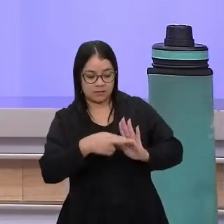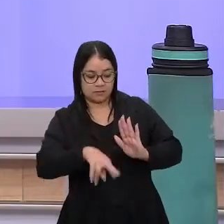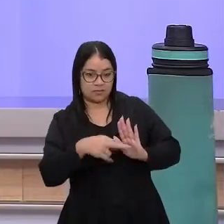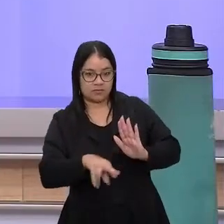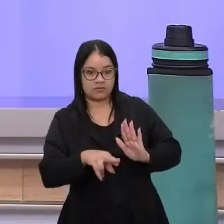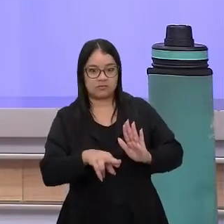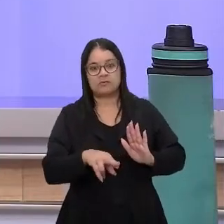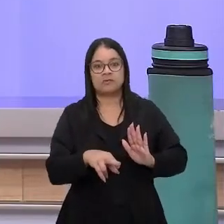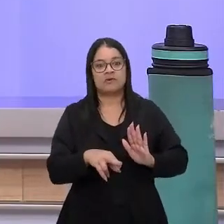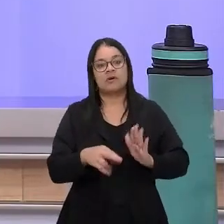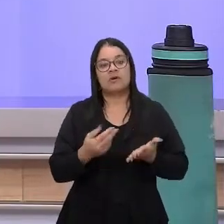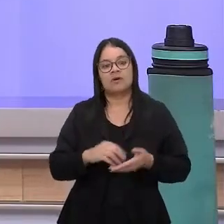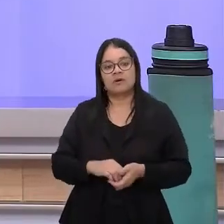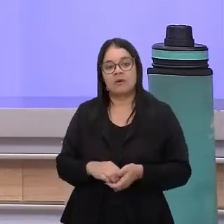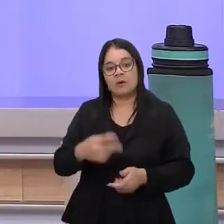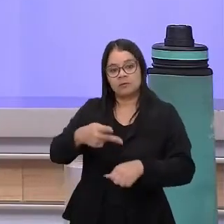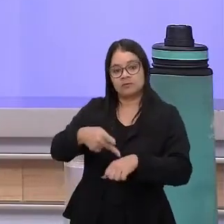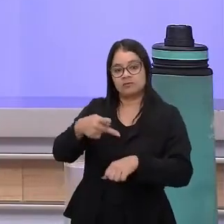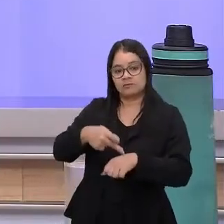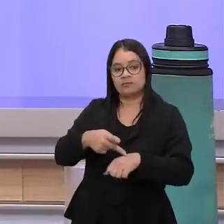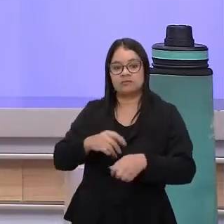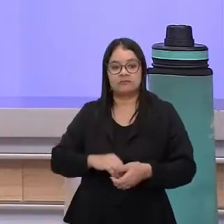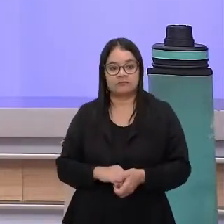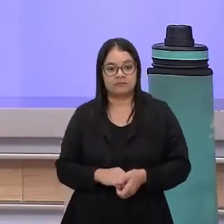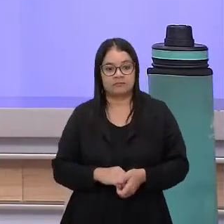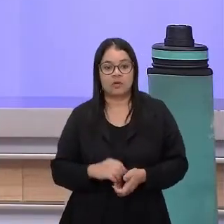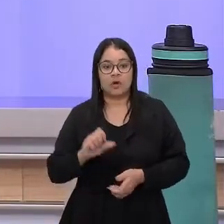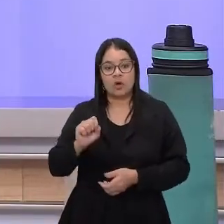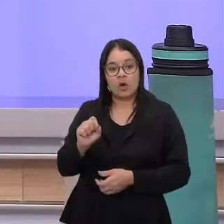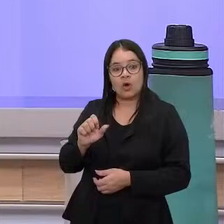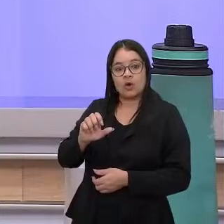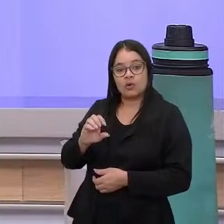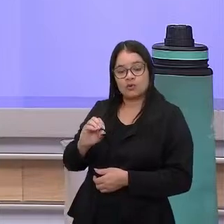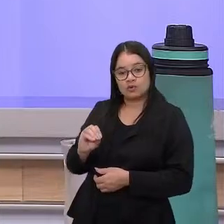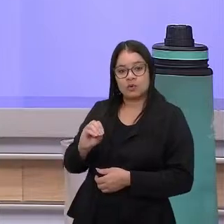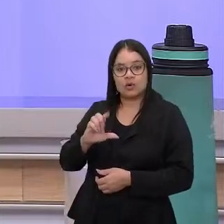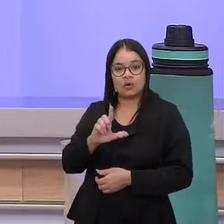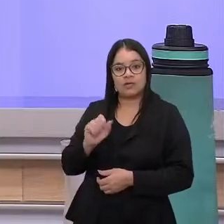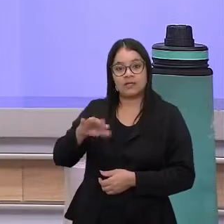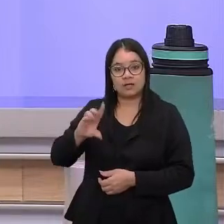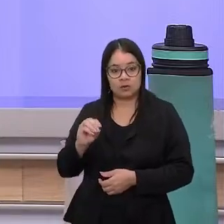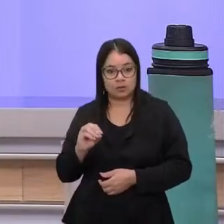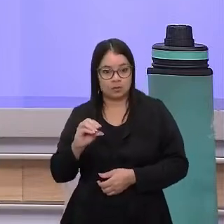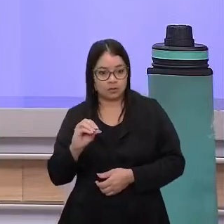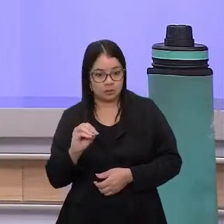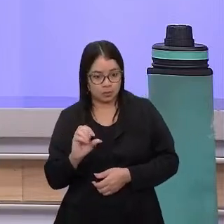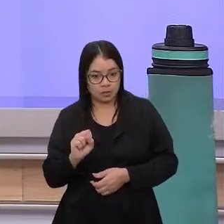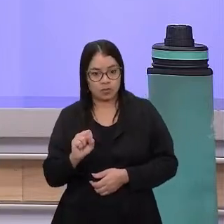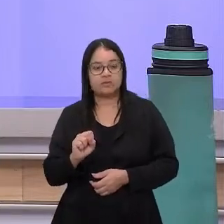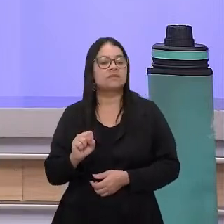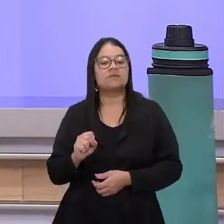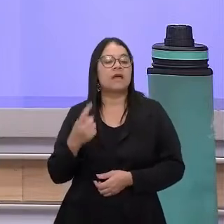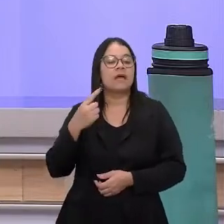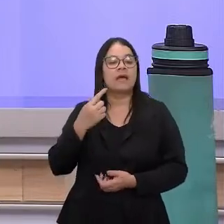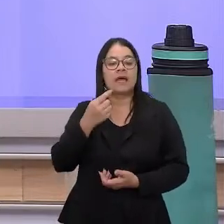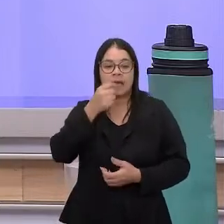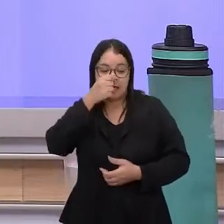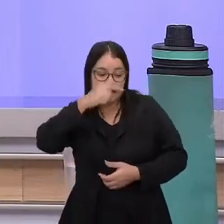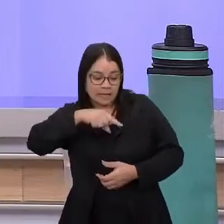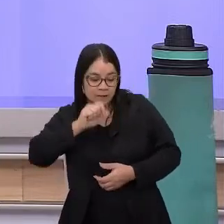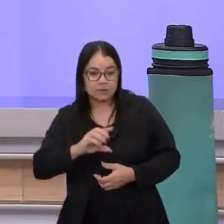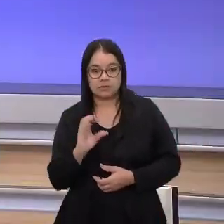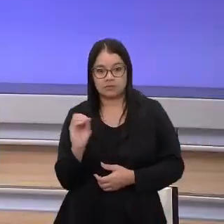convidada especialista, Jéssica Freteschi, não sei se eu falei certo o seu nome, presidente do Instituto Lixo Zero